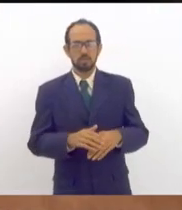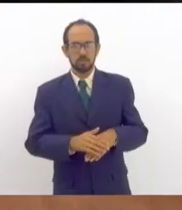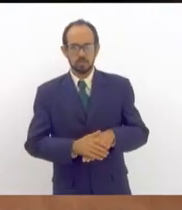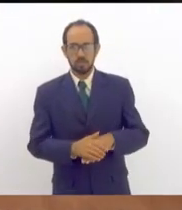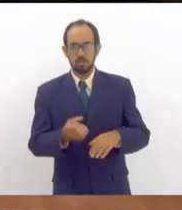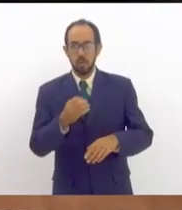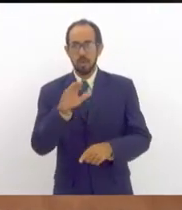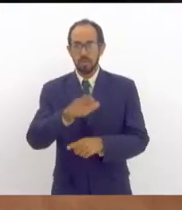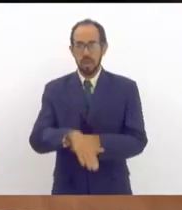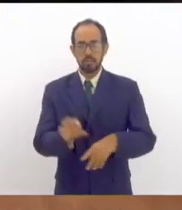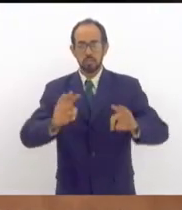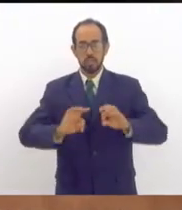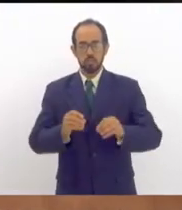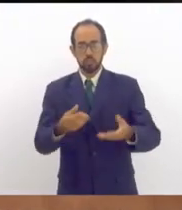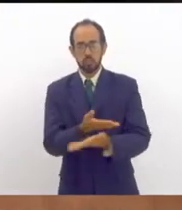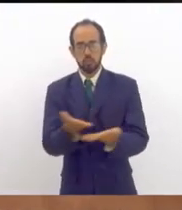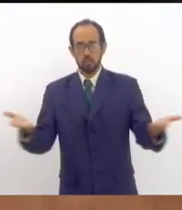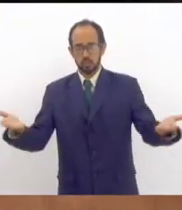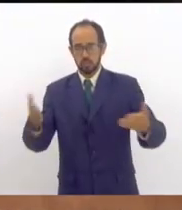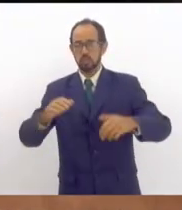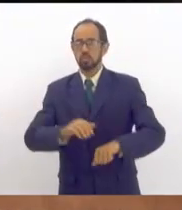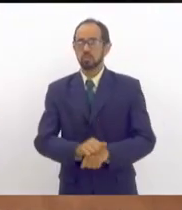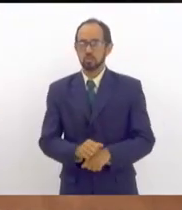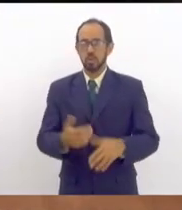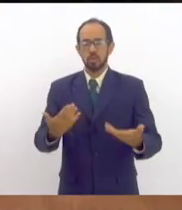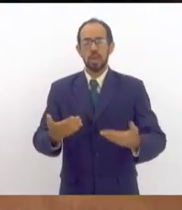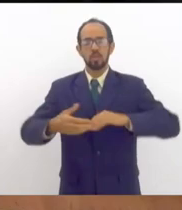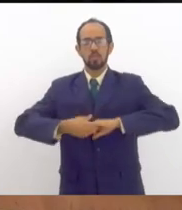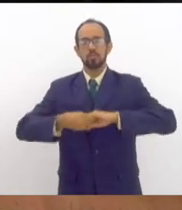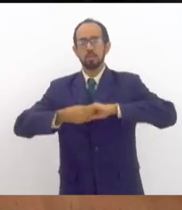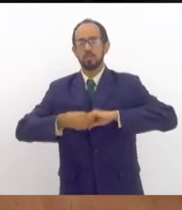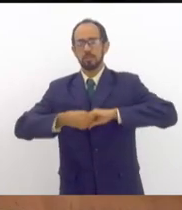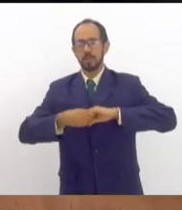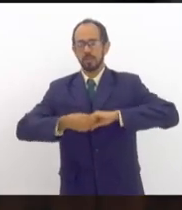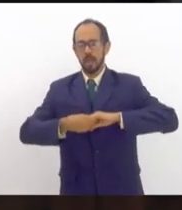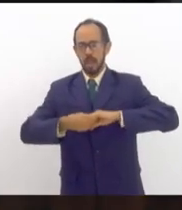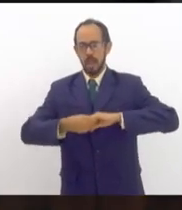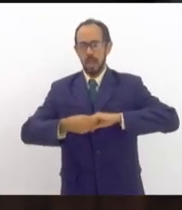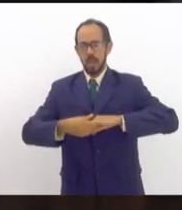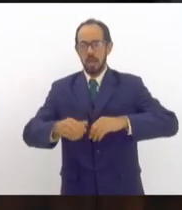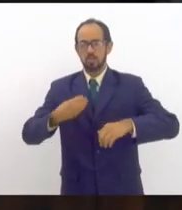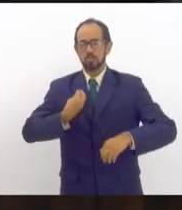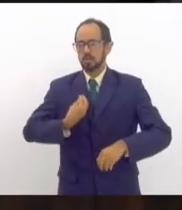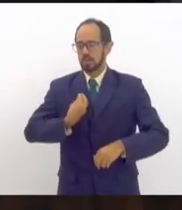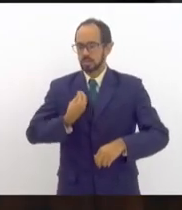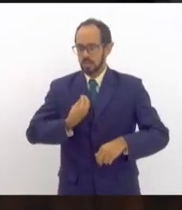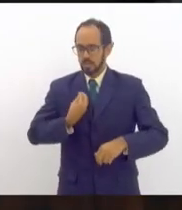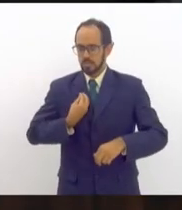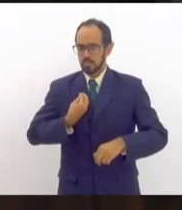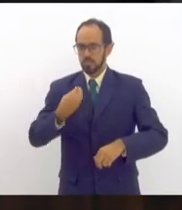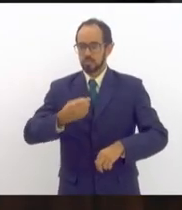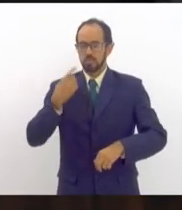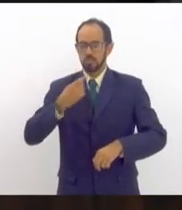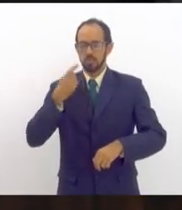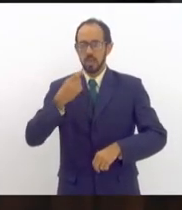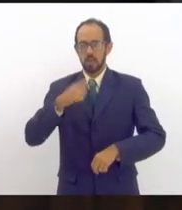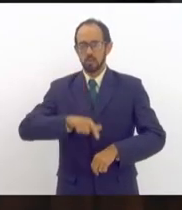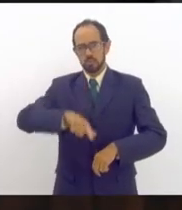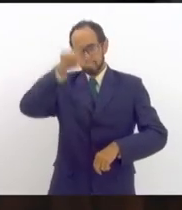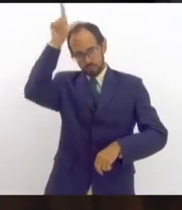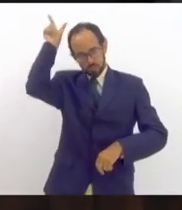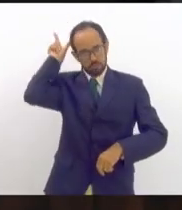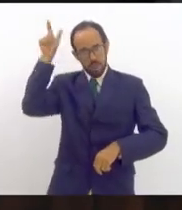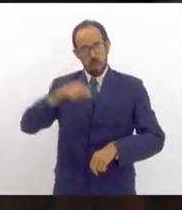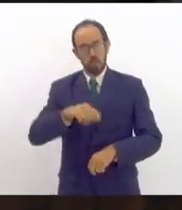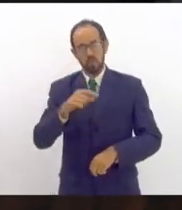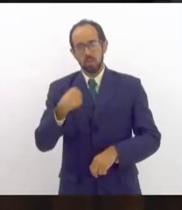Boa tarde a todos e todas quero saudar os deputados presentes na pessoa do deputado Luiz Paulo que é o